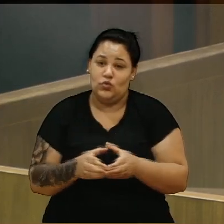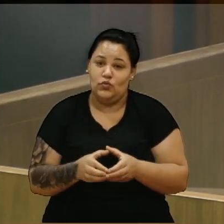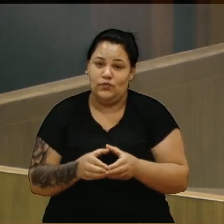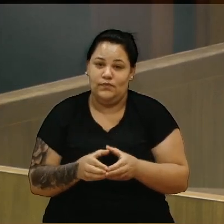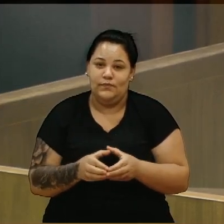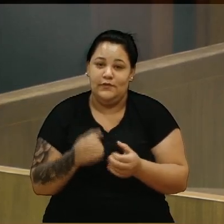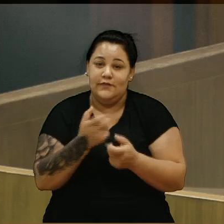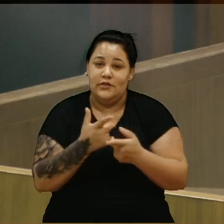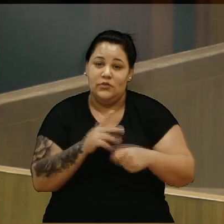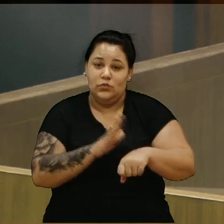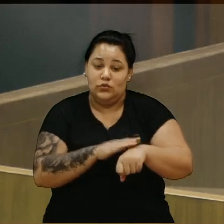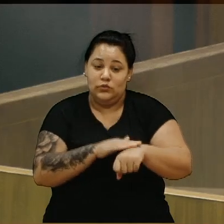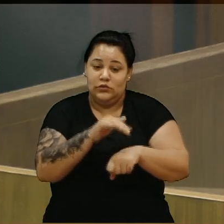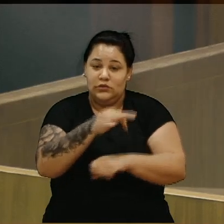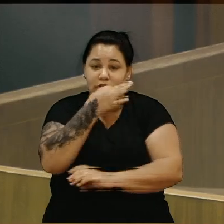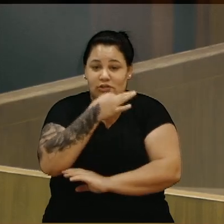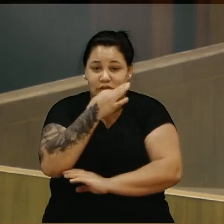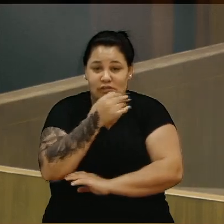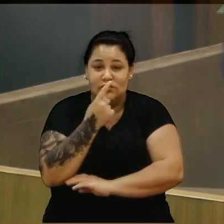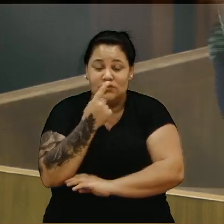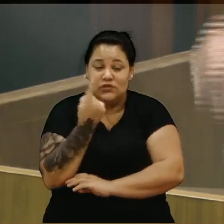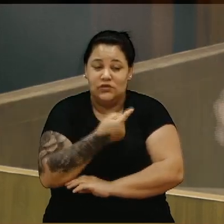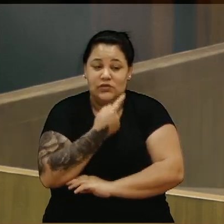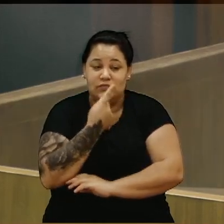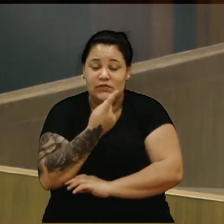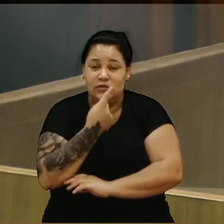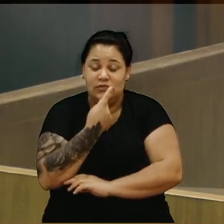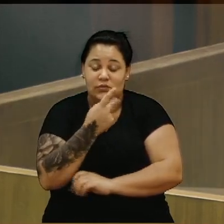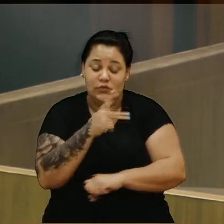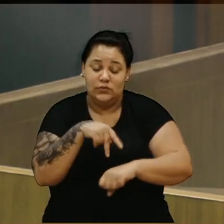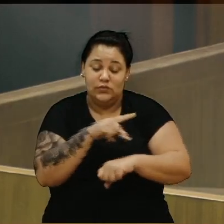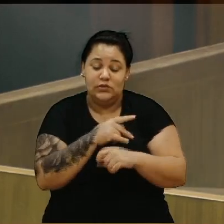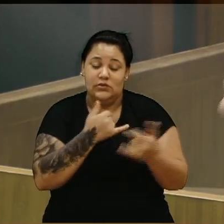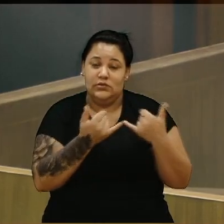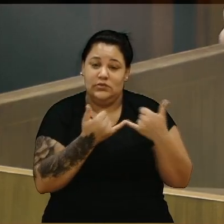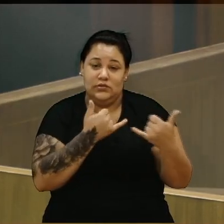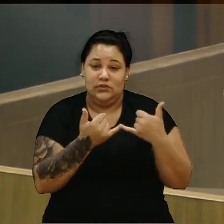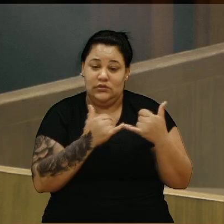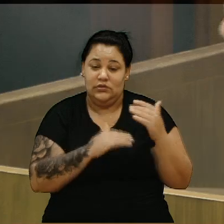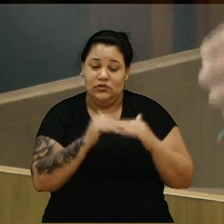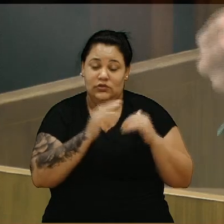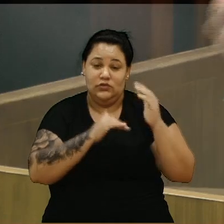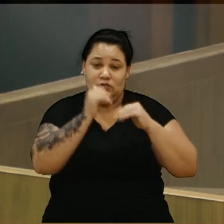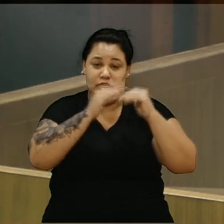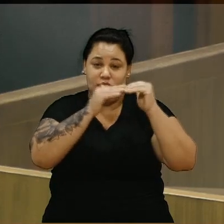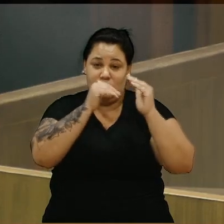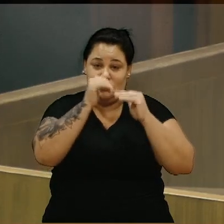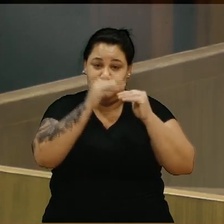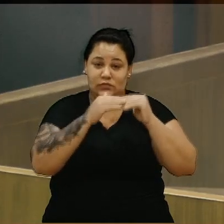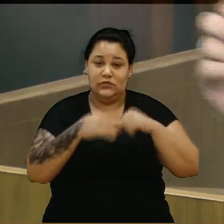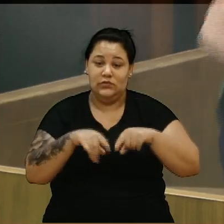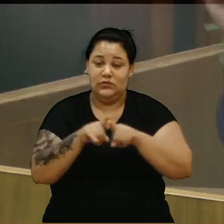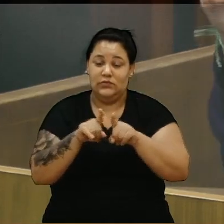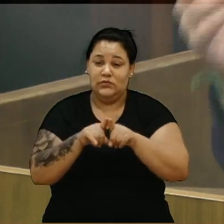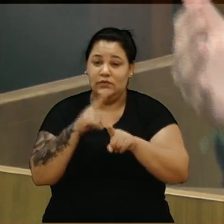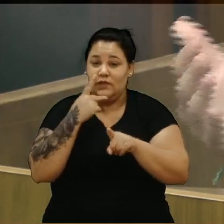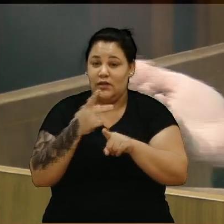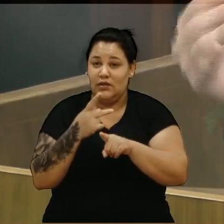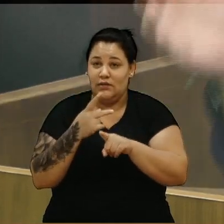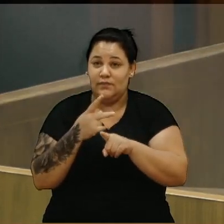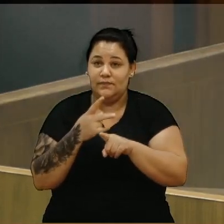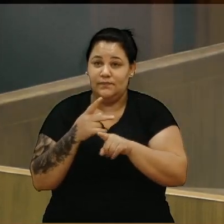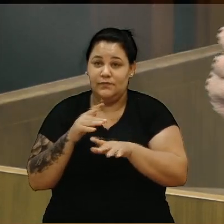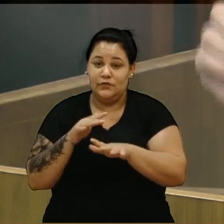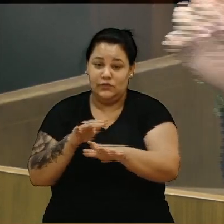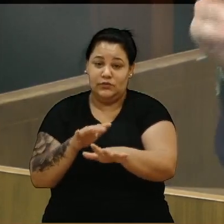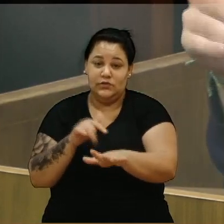momentos nessa casa, nós trazemos exemplos de países desenvolvidos, né? Como se debater sobre o transporte público, e aqui